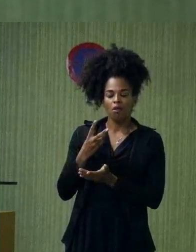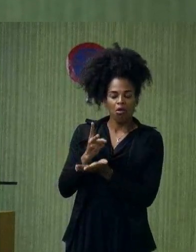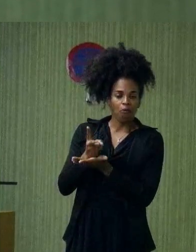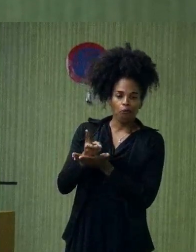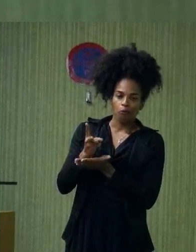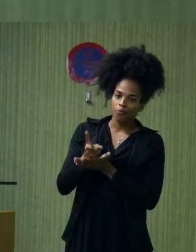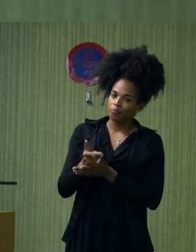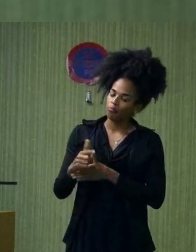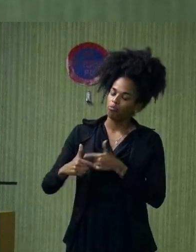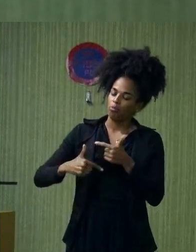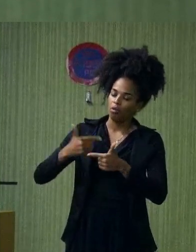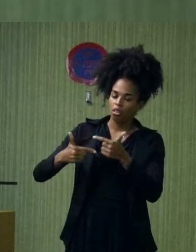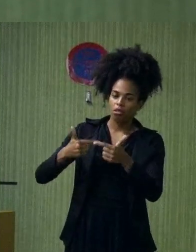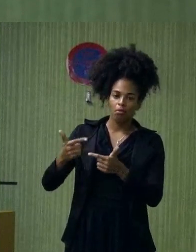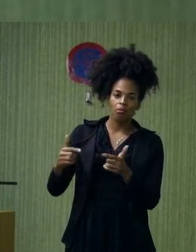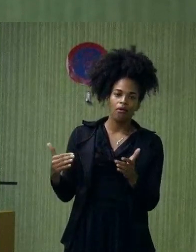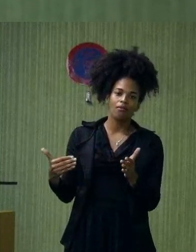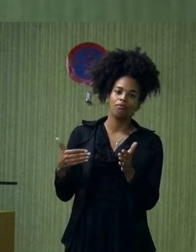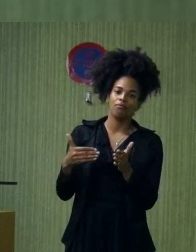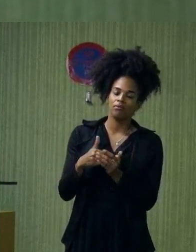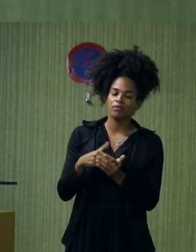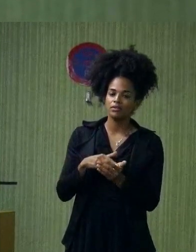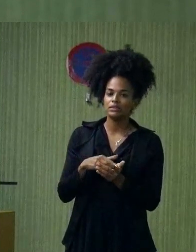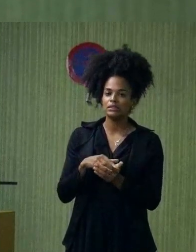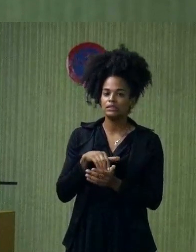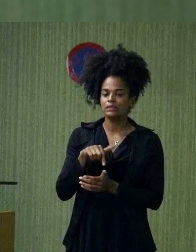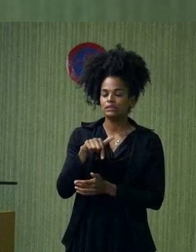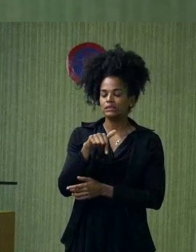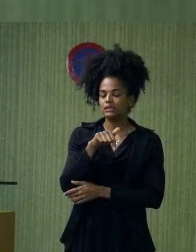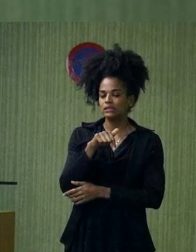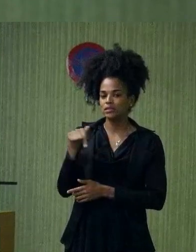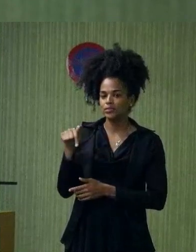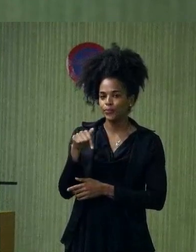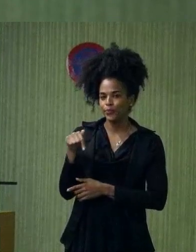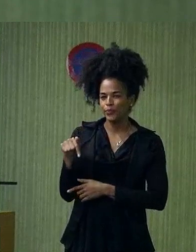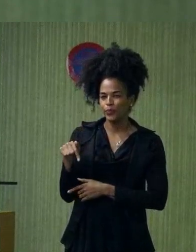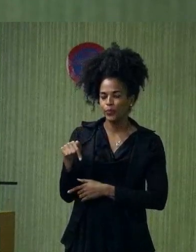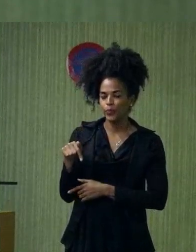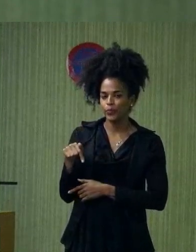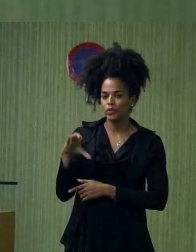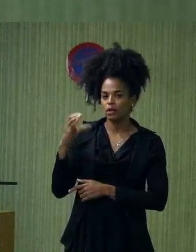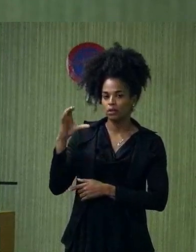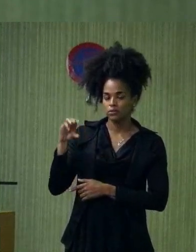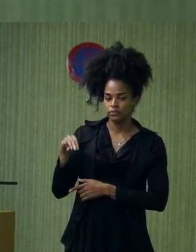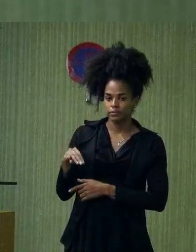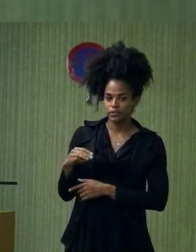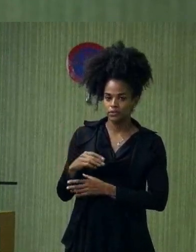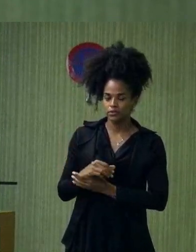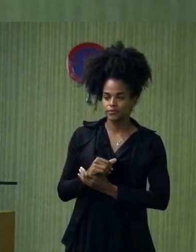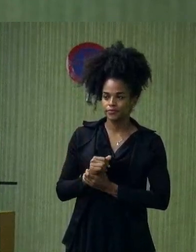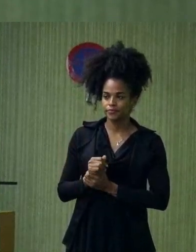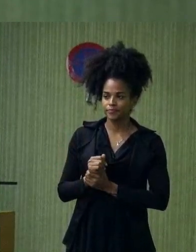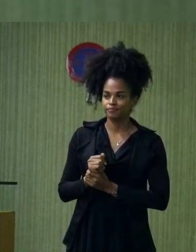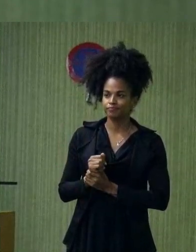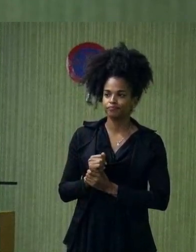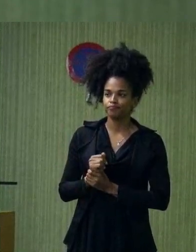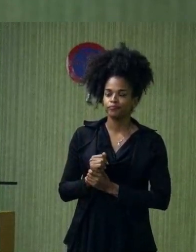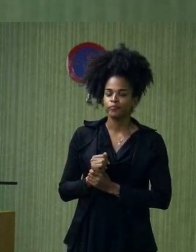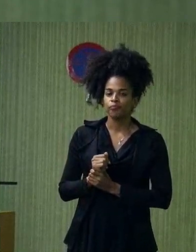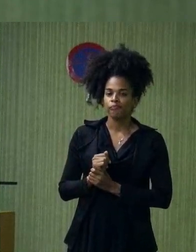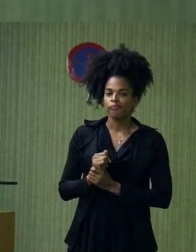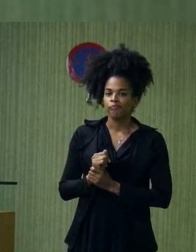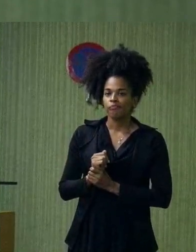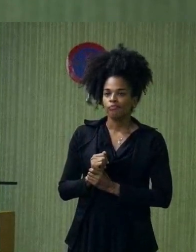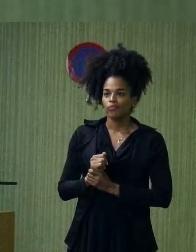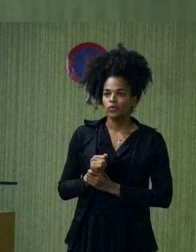eh de 2023 e as rotas do tupé das rotas do tupé que tem o tupé é uma é uma localidade lá que